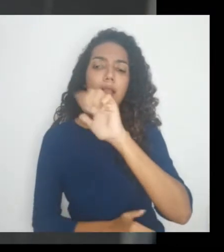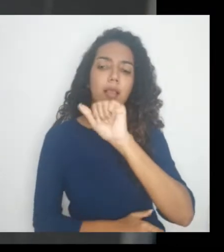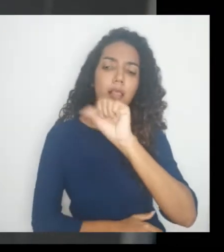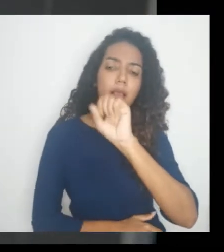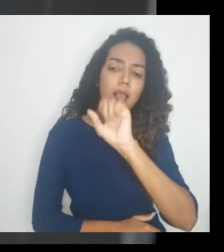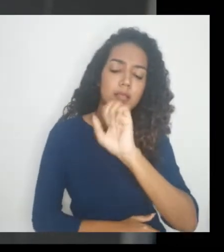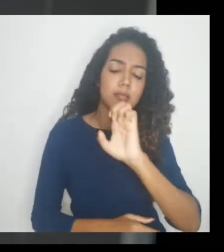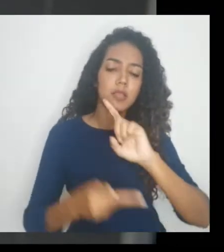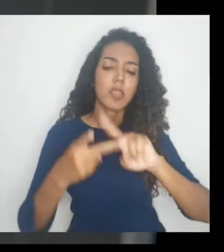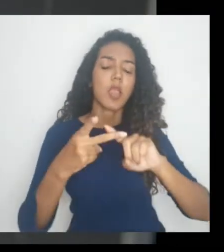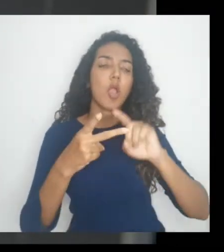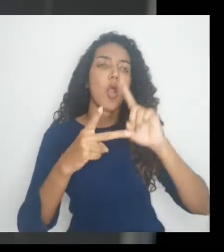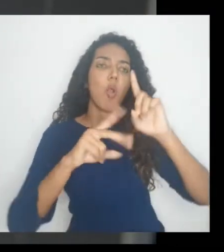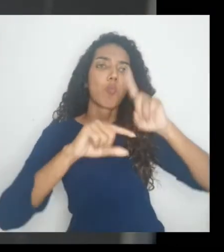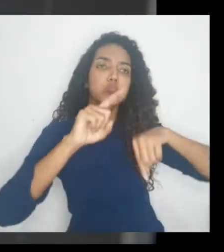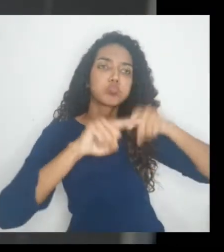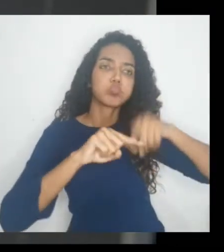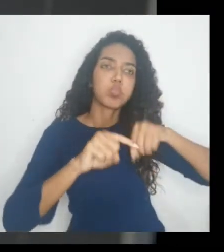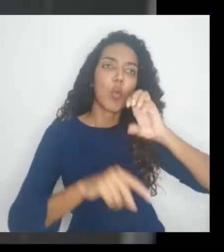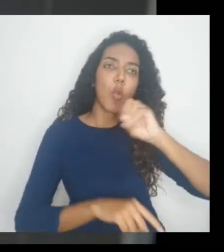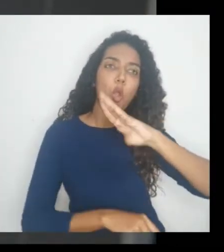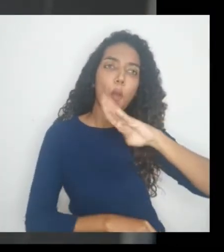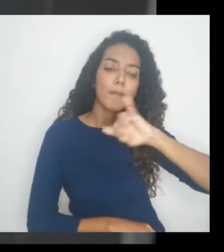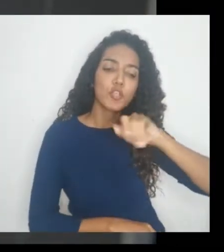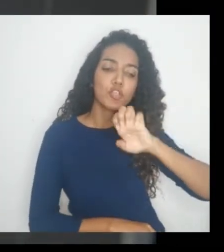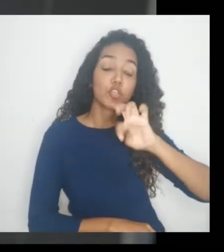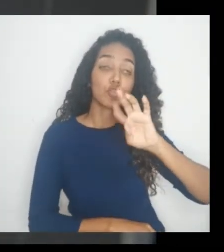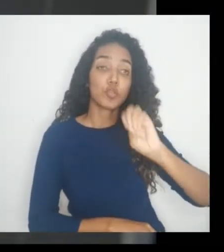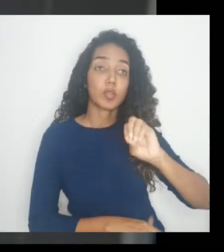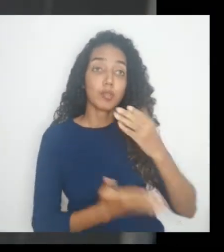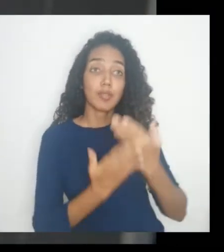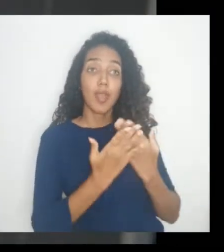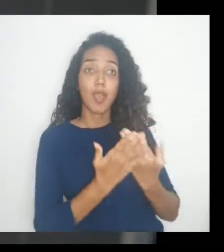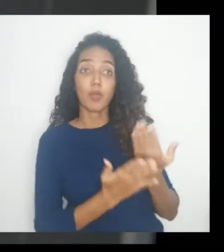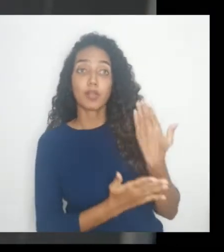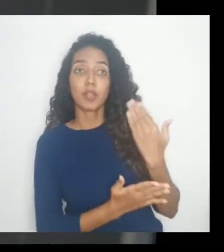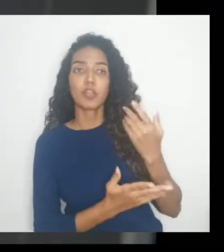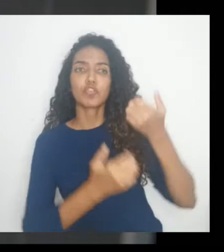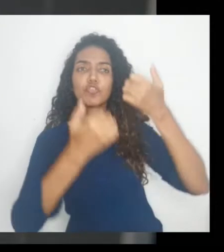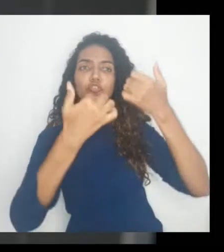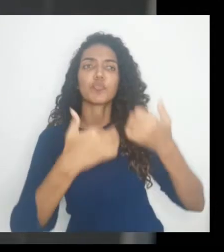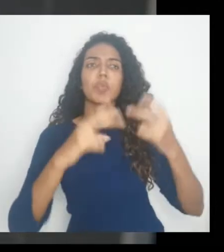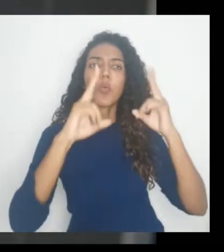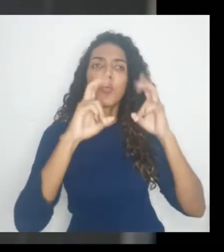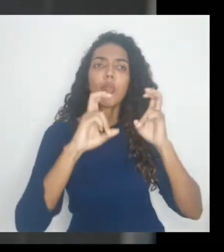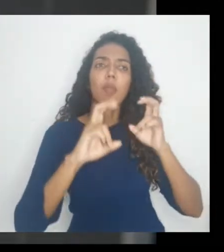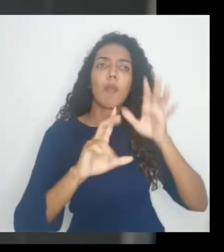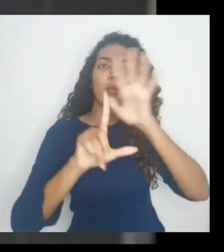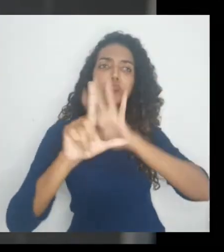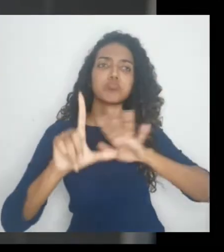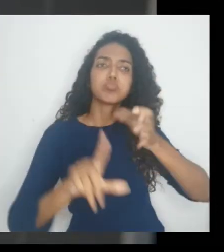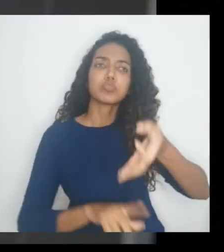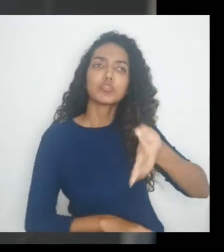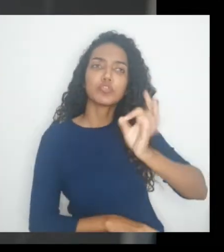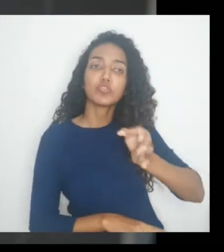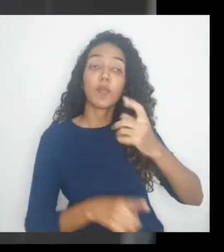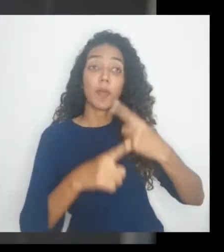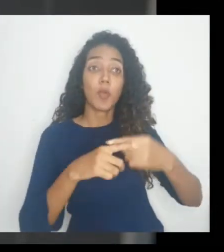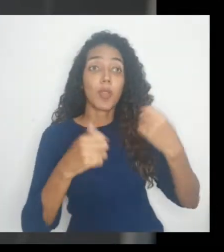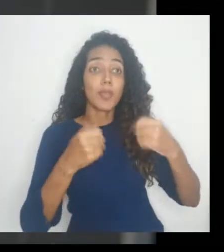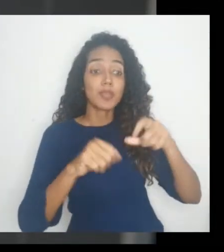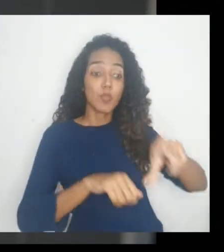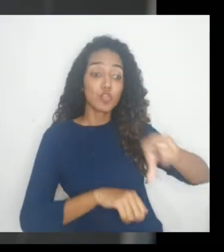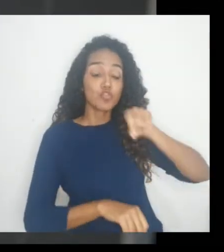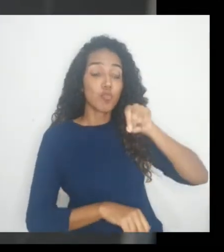última aula especificamente a gente falou sobre o ambiente Java e porque a gente precisa escolher uma linguagem de programação para aplicar os conceitos